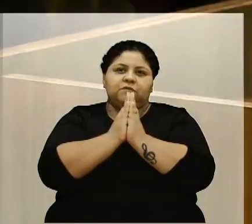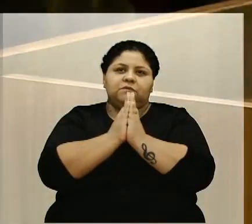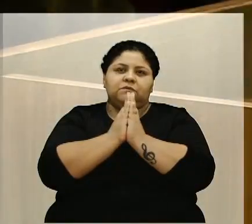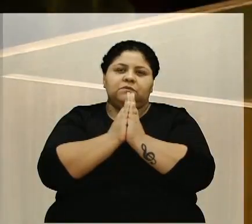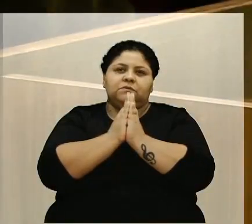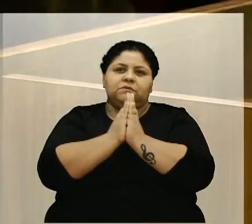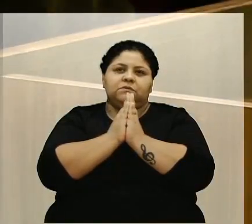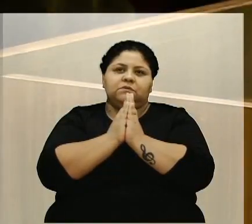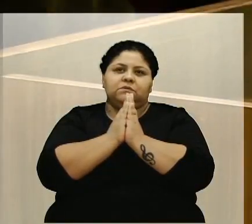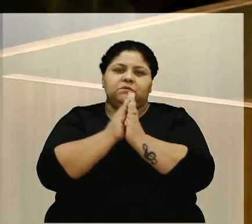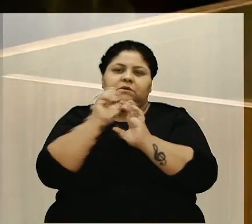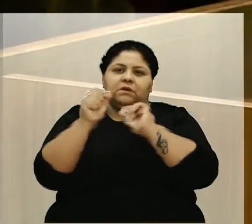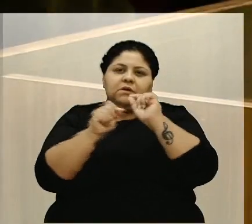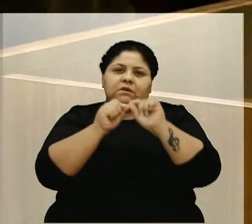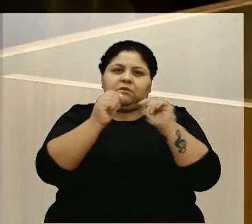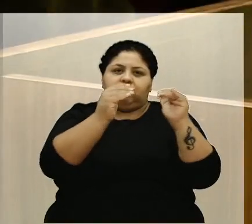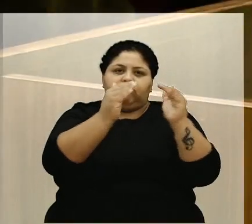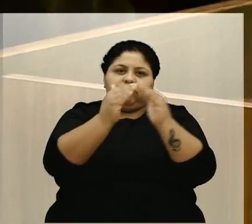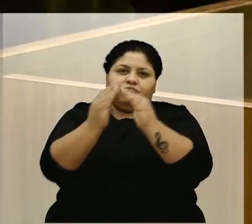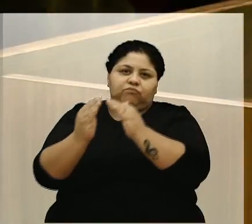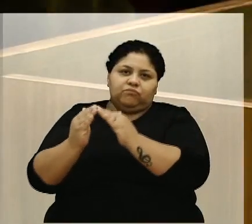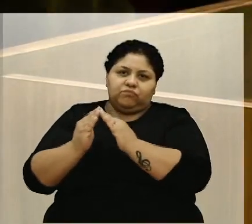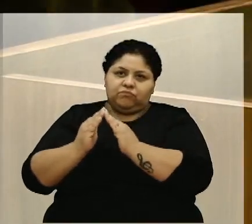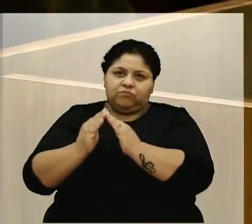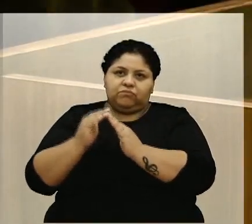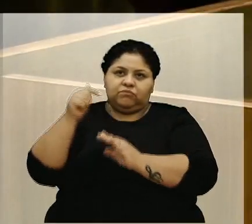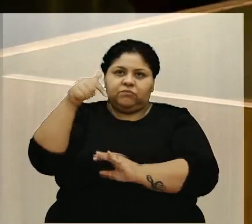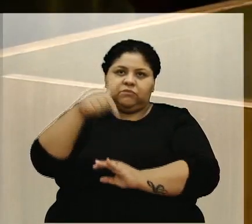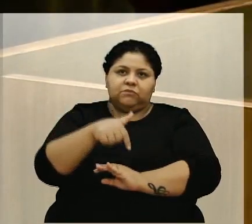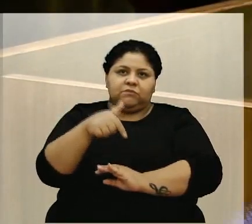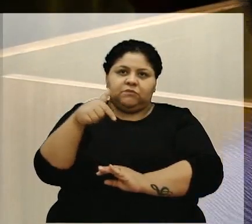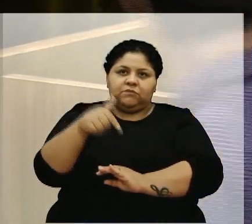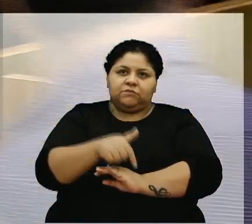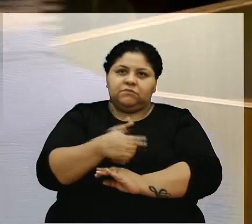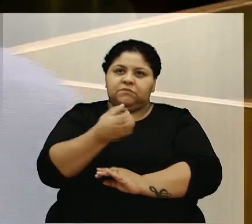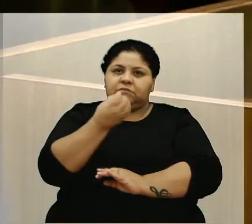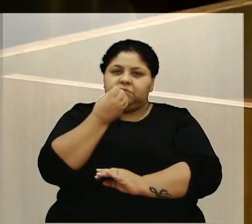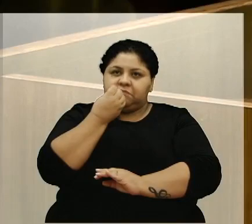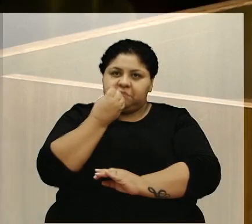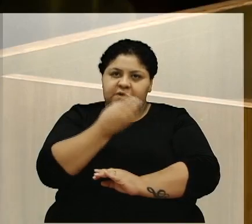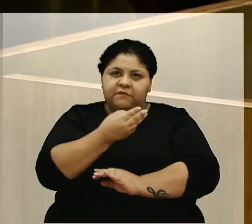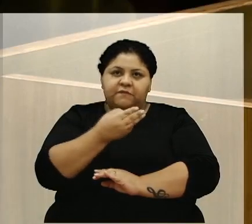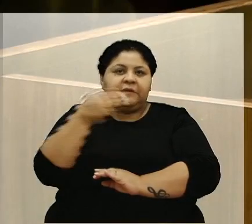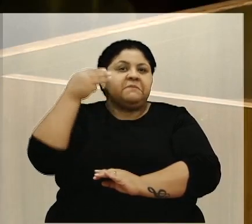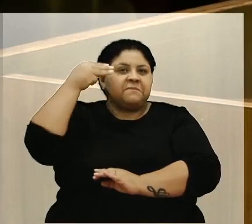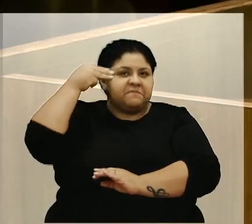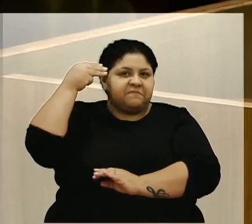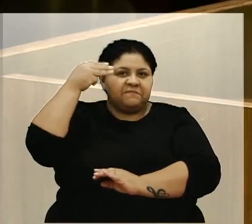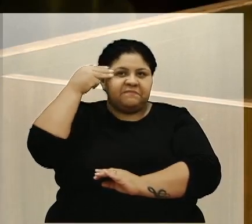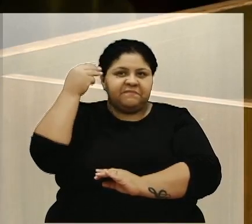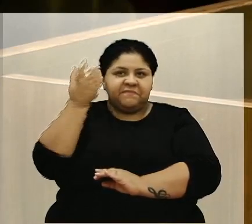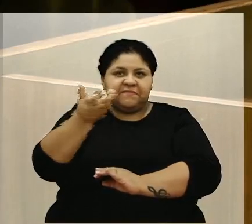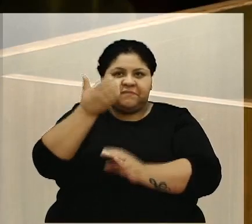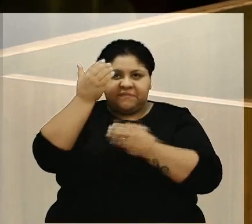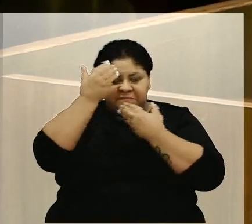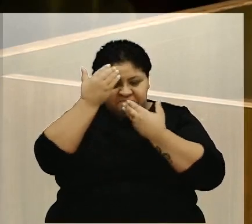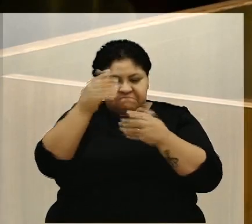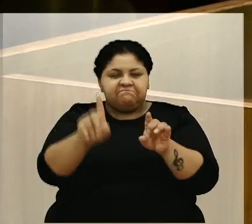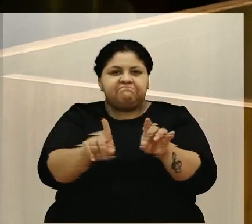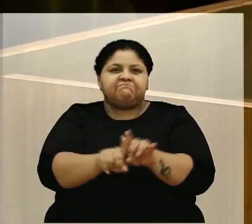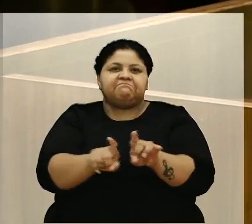Que é para quem está em casa e para nós aqui, muito bem feito pelo Marcelo, né? Quero agradecer também a ele.